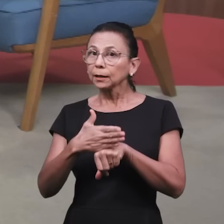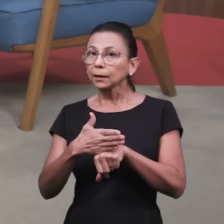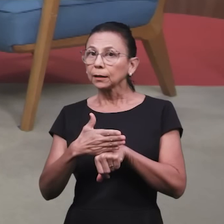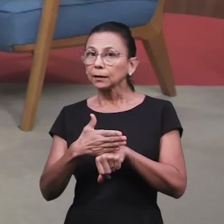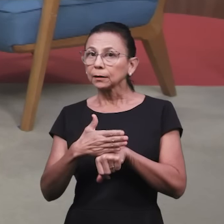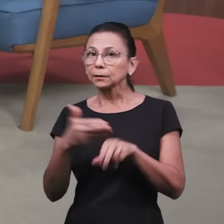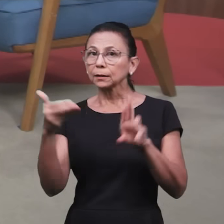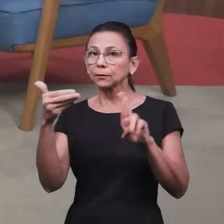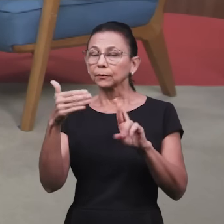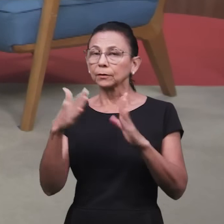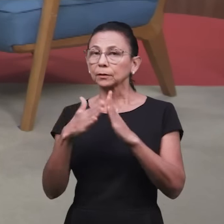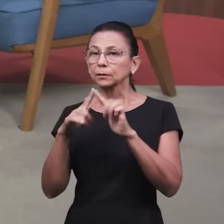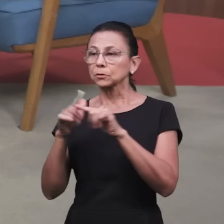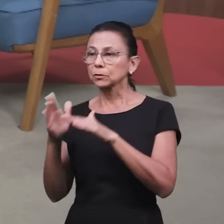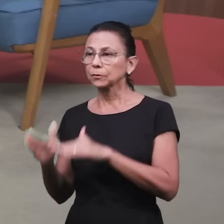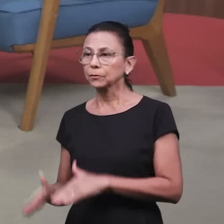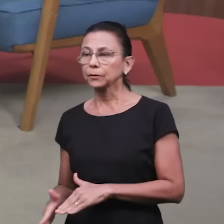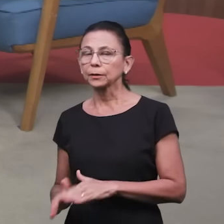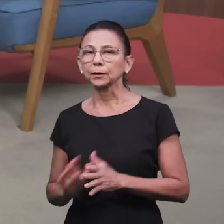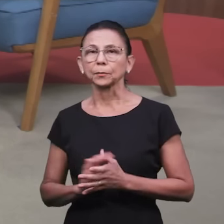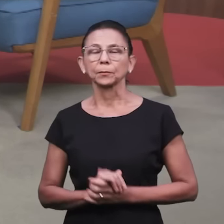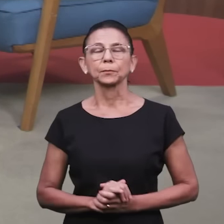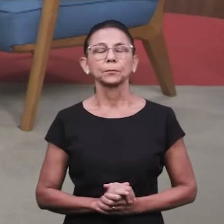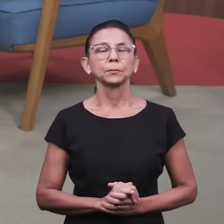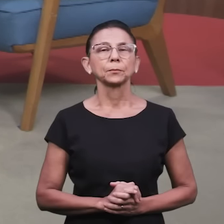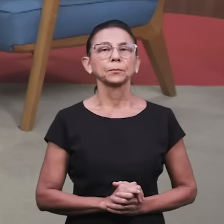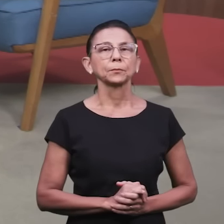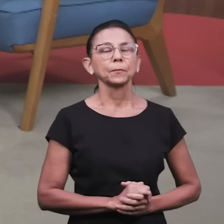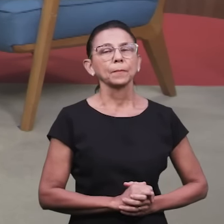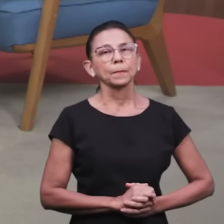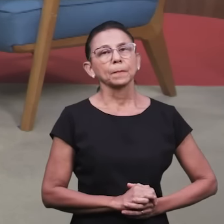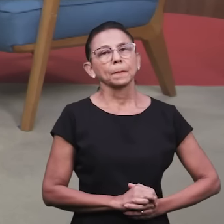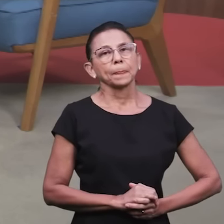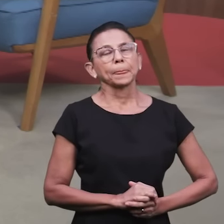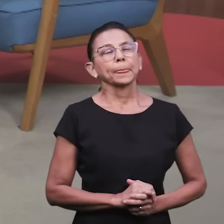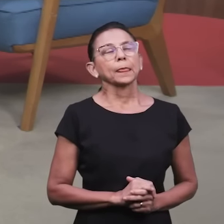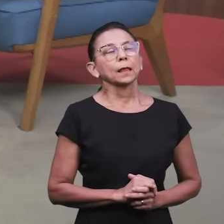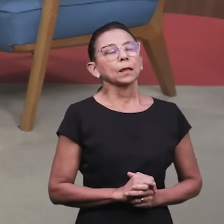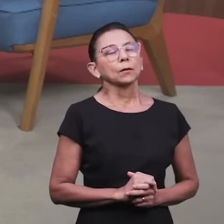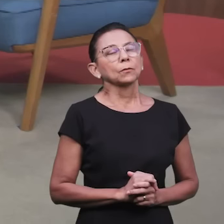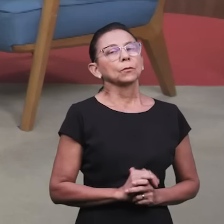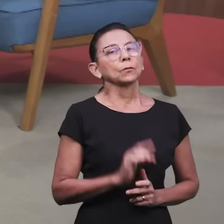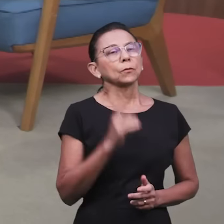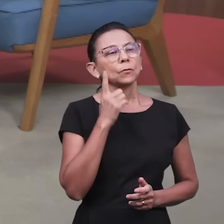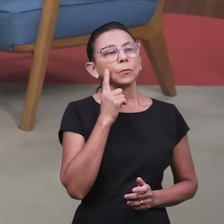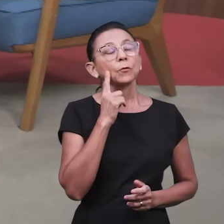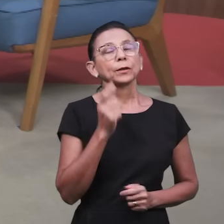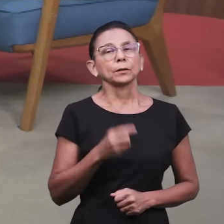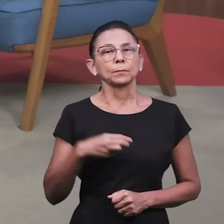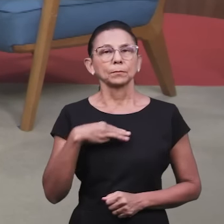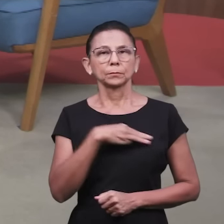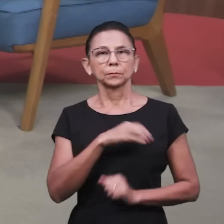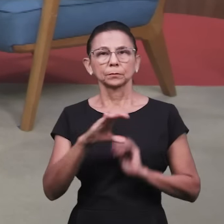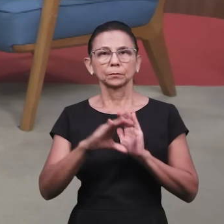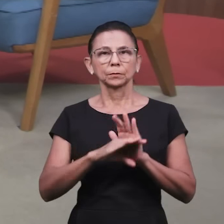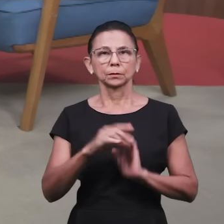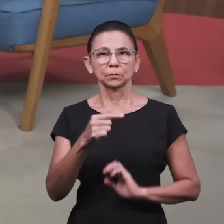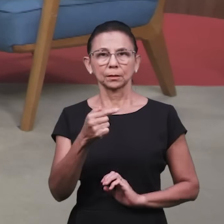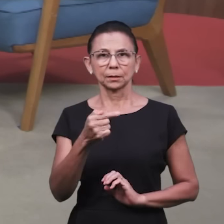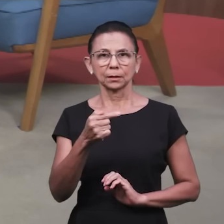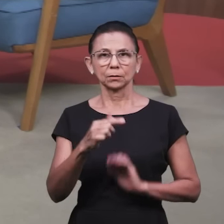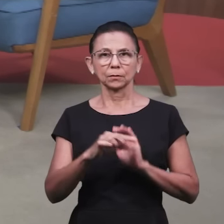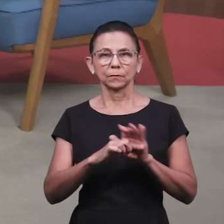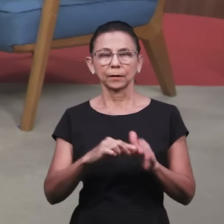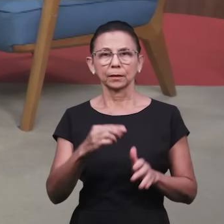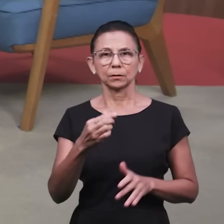Deixa eu trazer logo a continuação desse texto, para que vocês possam fazer exatamente a comparação entre um e outro. Mateus capítulo